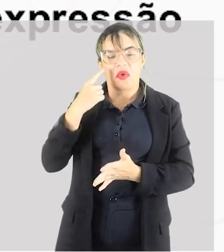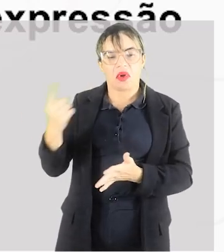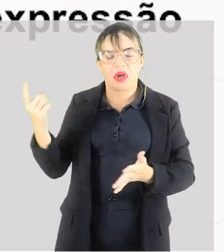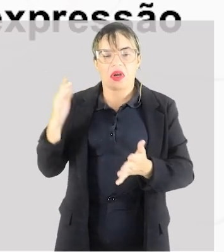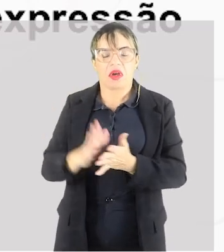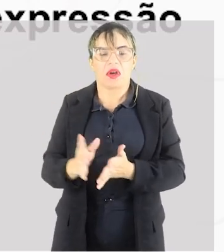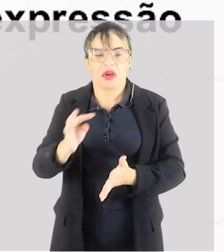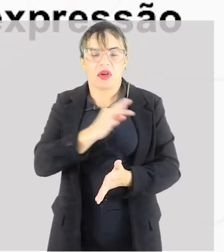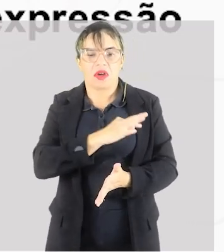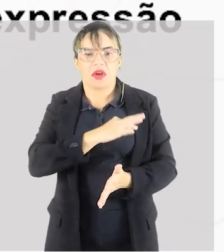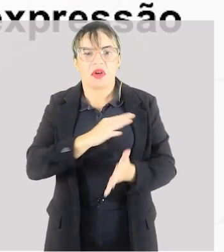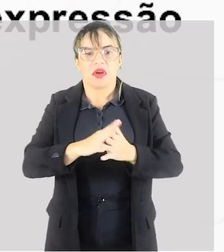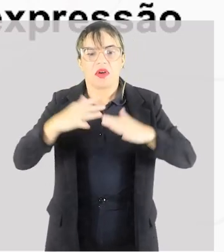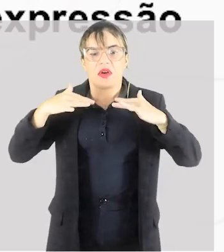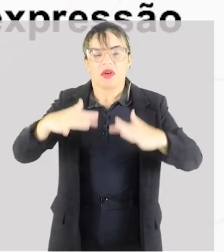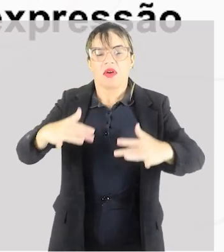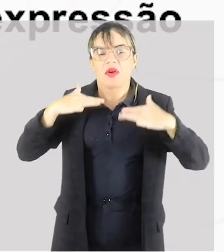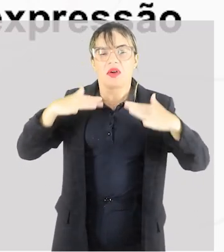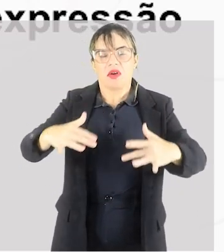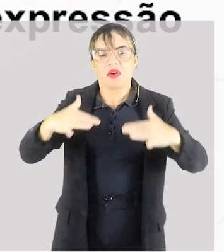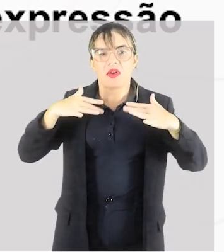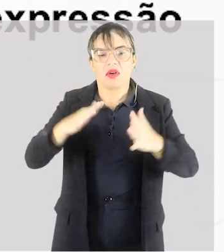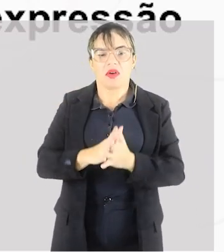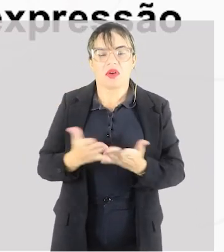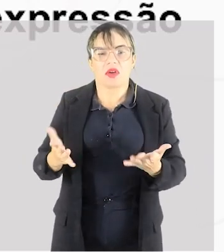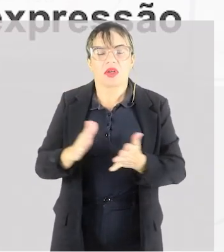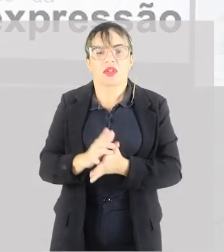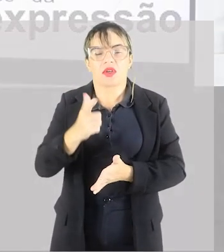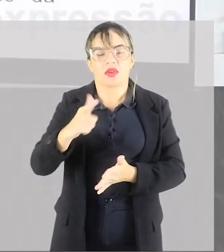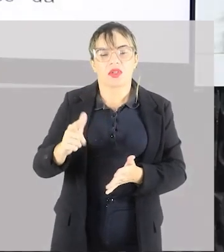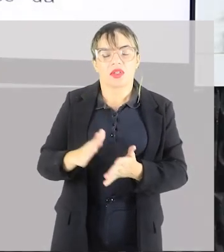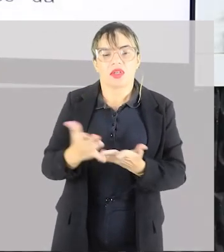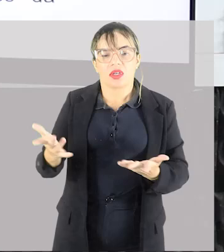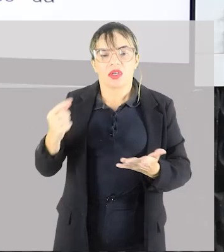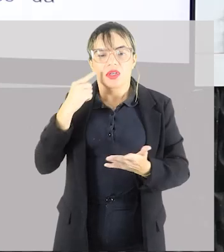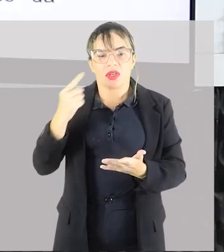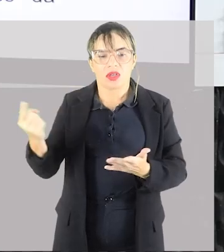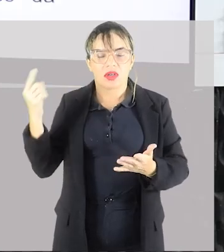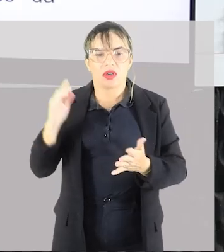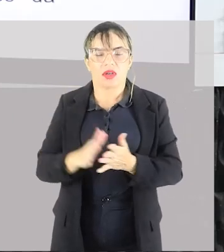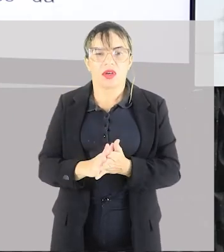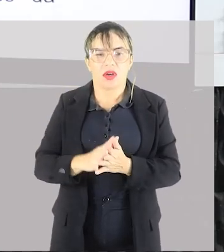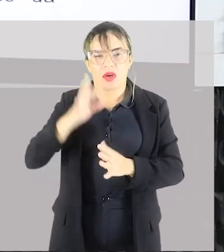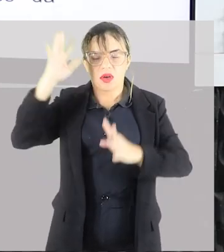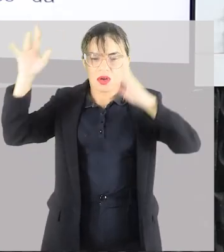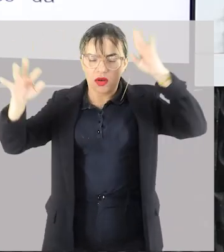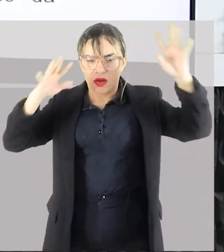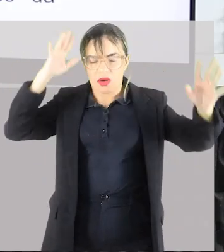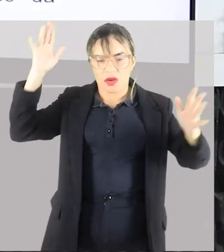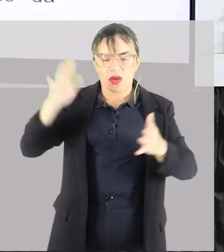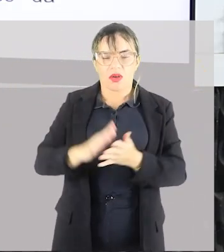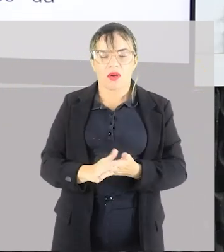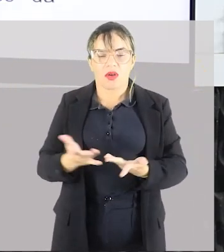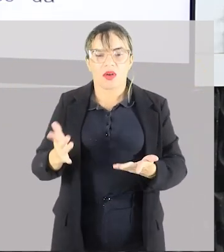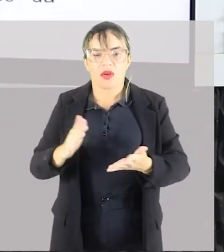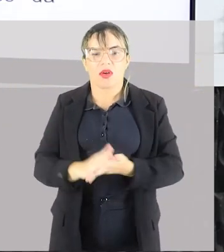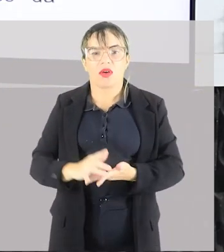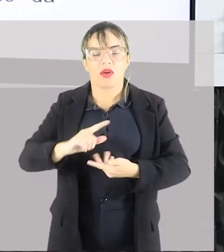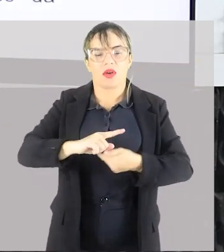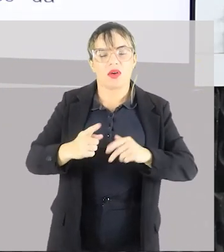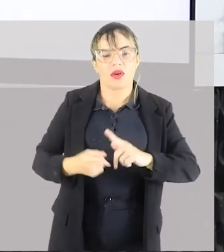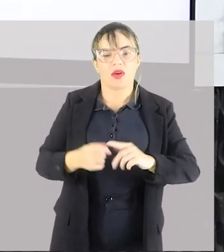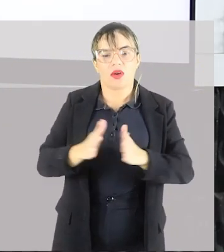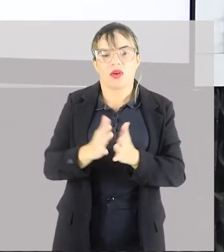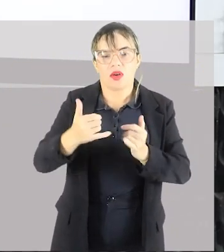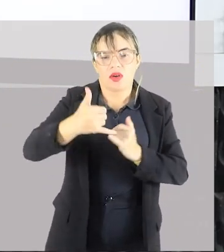Porque ela cria a ideia de movimento numa superfície que não existe. A gente vai criar ilusões geométricas com linhas, podem ser menos expressivas,